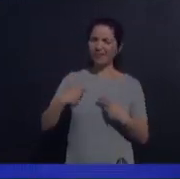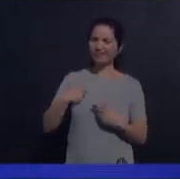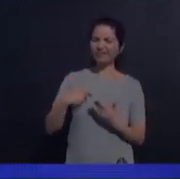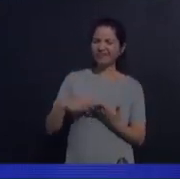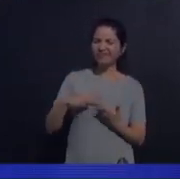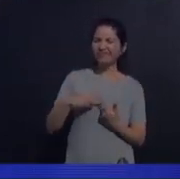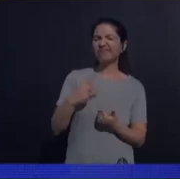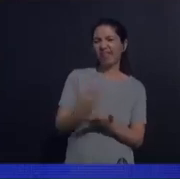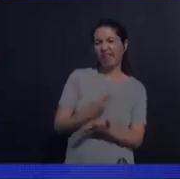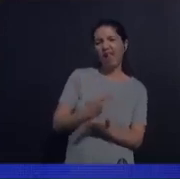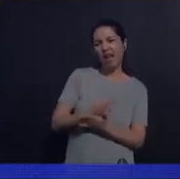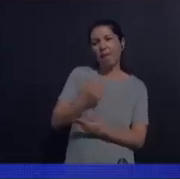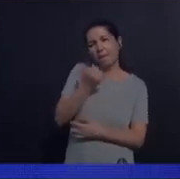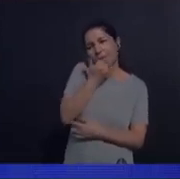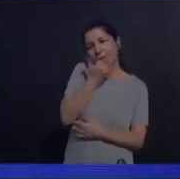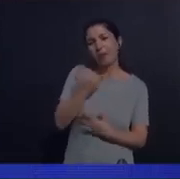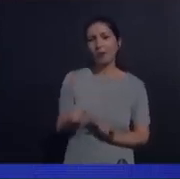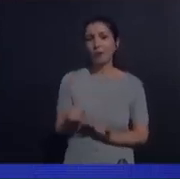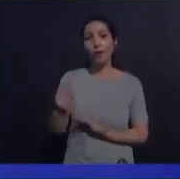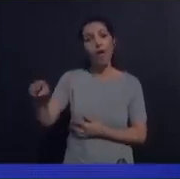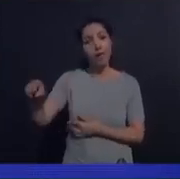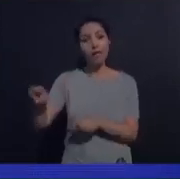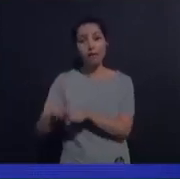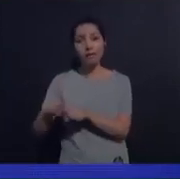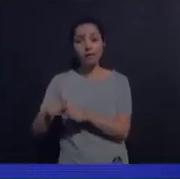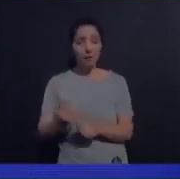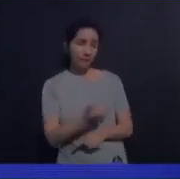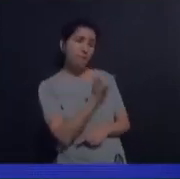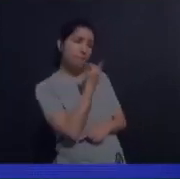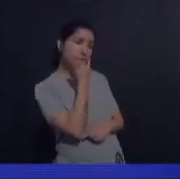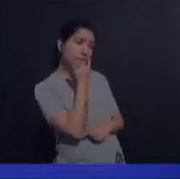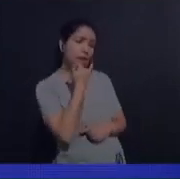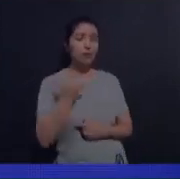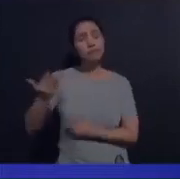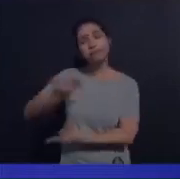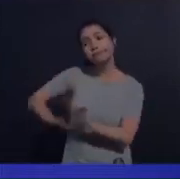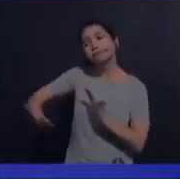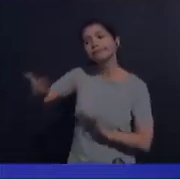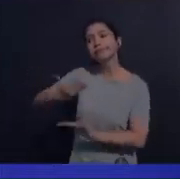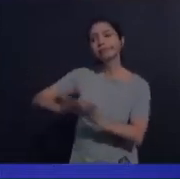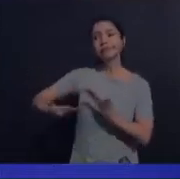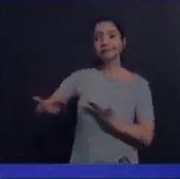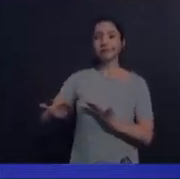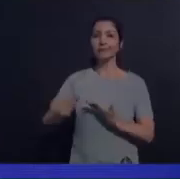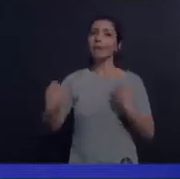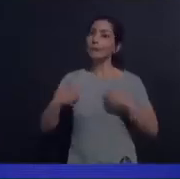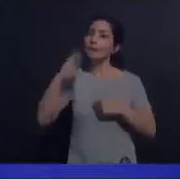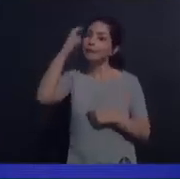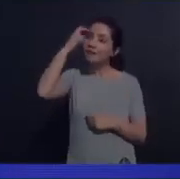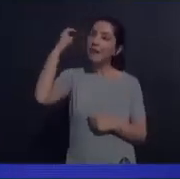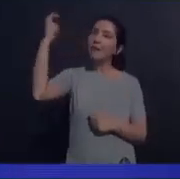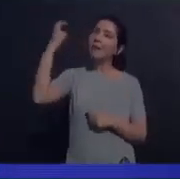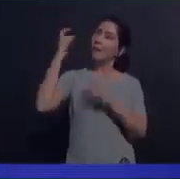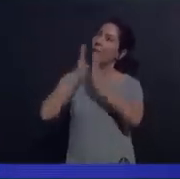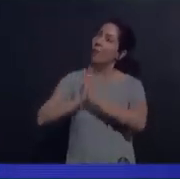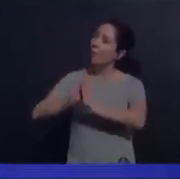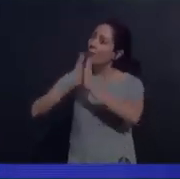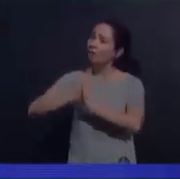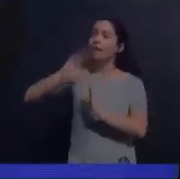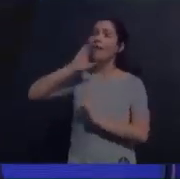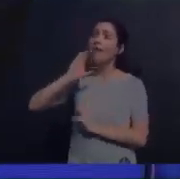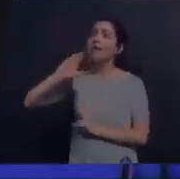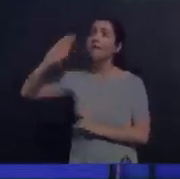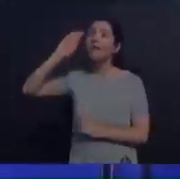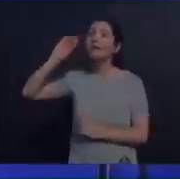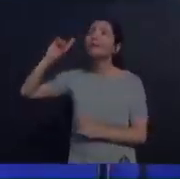E a gente corre para Deus. O que é você ter espírito de equilíbrio, de sabedoria? É você orar, você clamar a Deus: